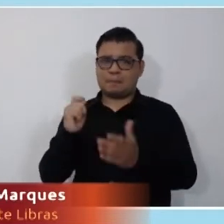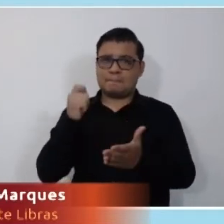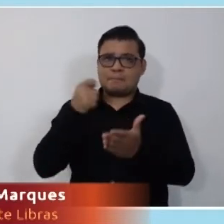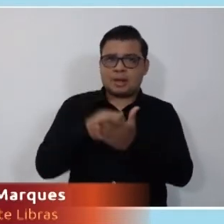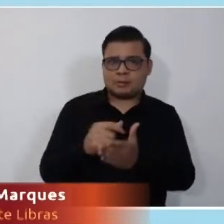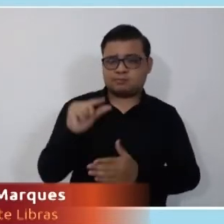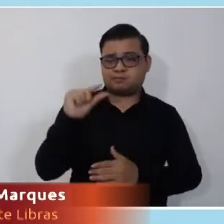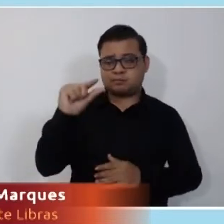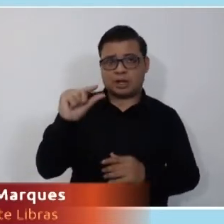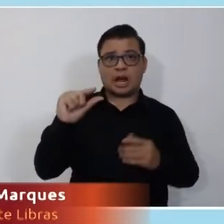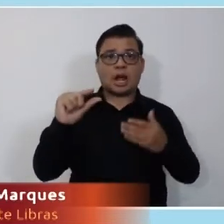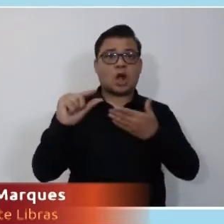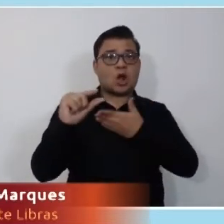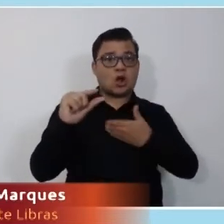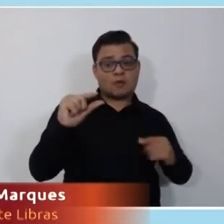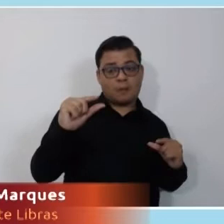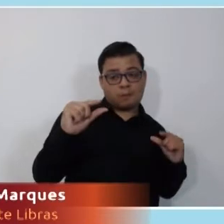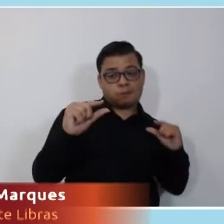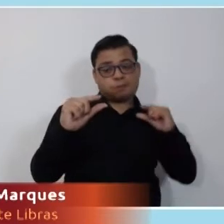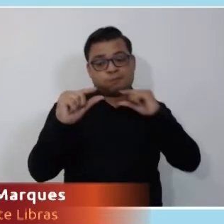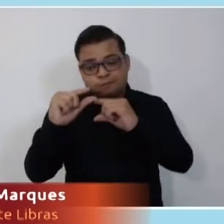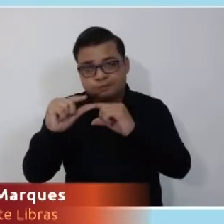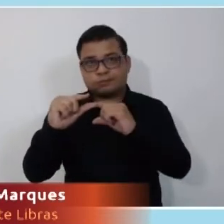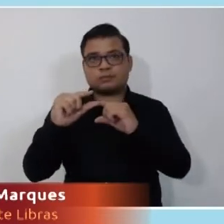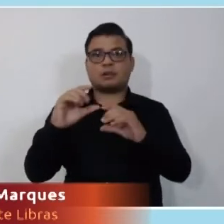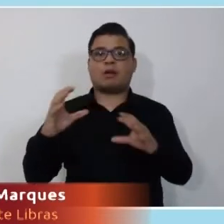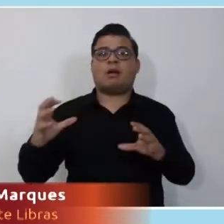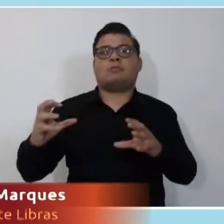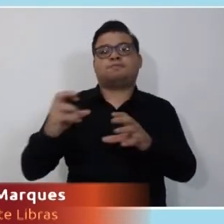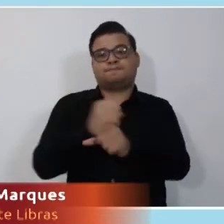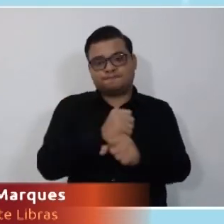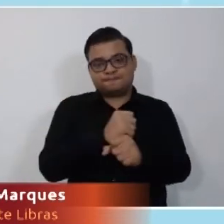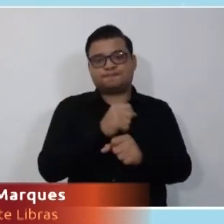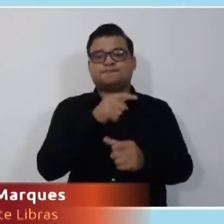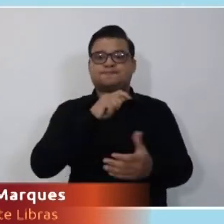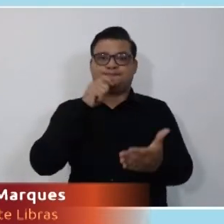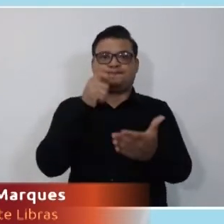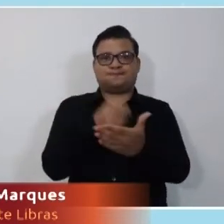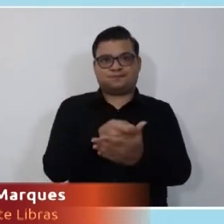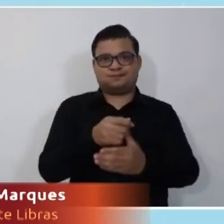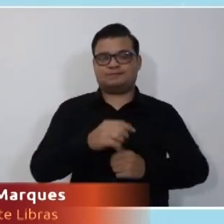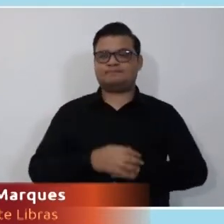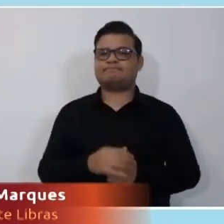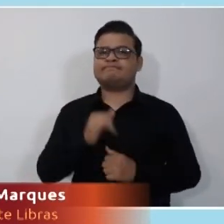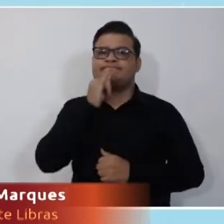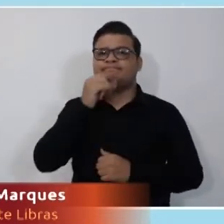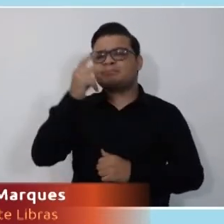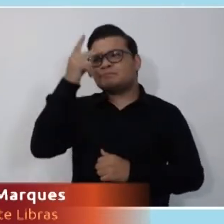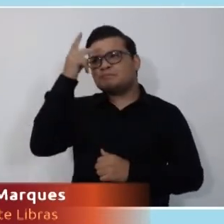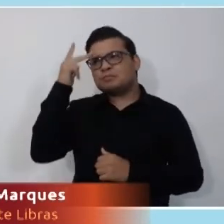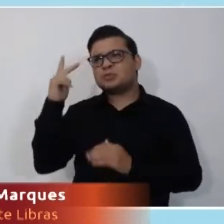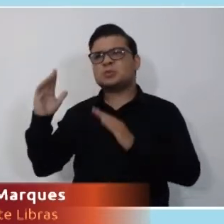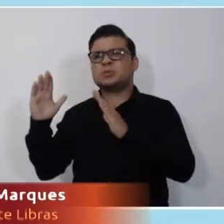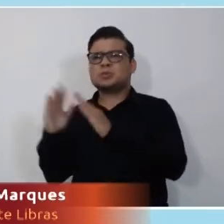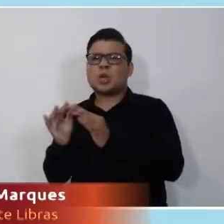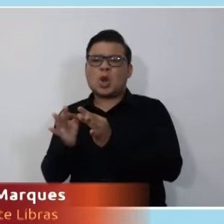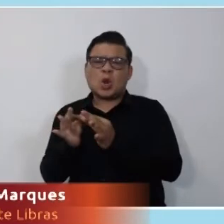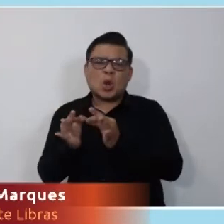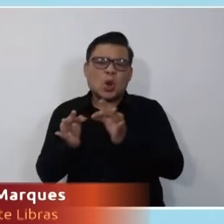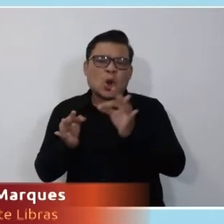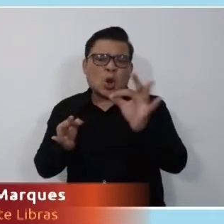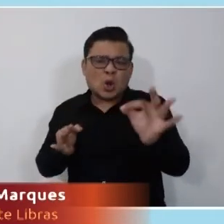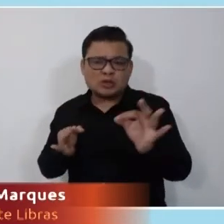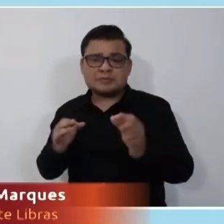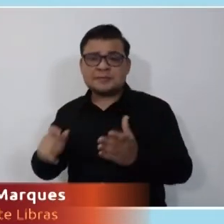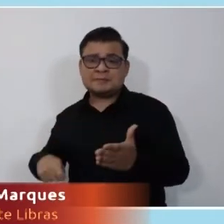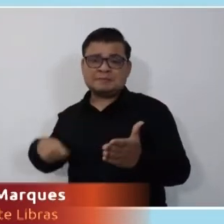coletivo possa ser mantido em oferta. Aquele que mora lá longe, na periferia, que vem de muito distante, ele não vai pagar mais por